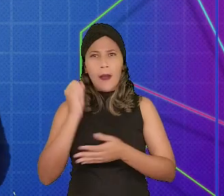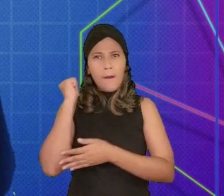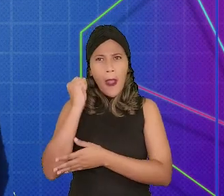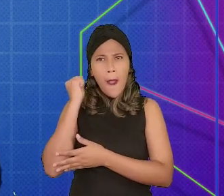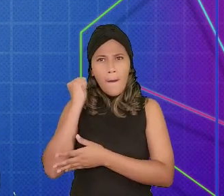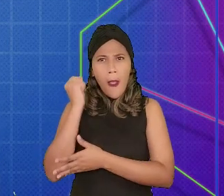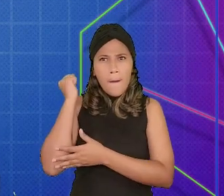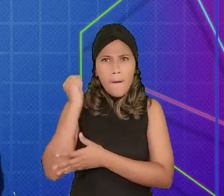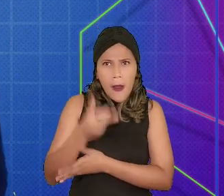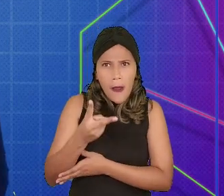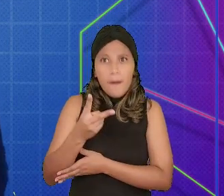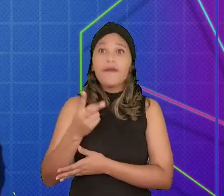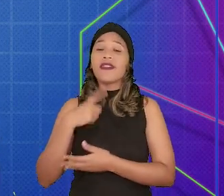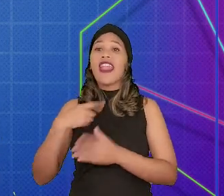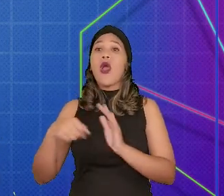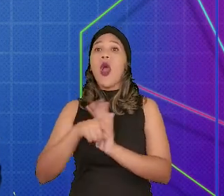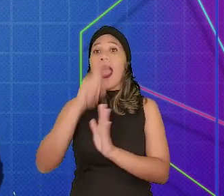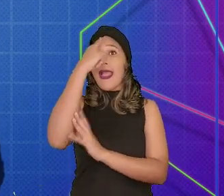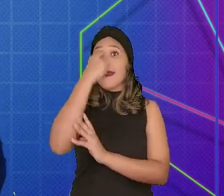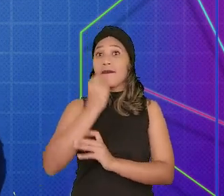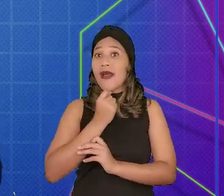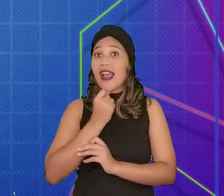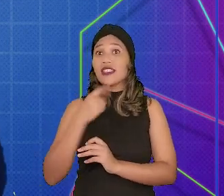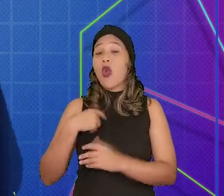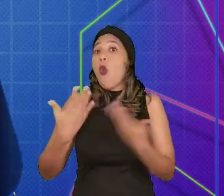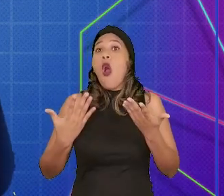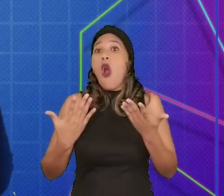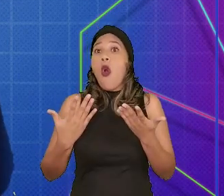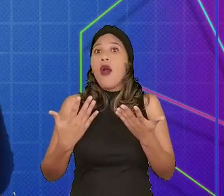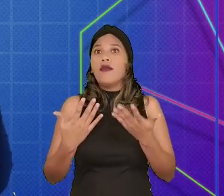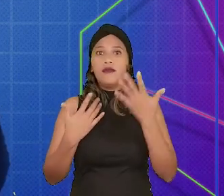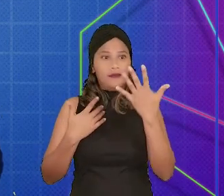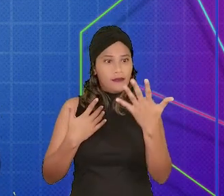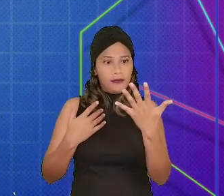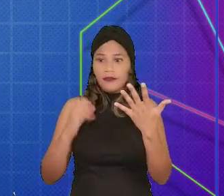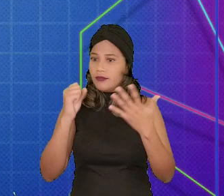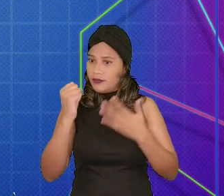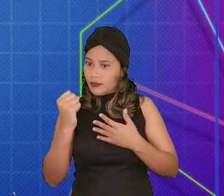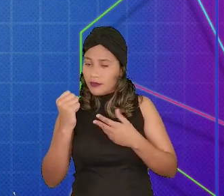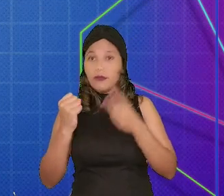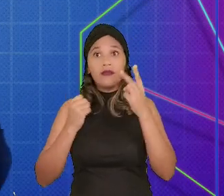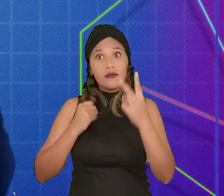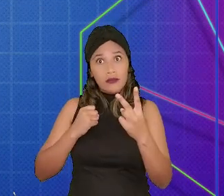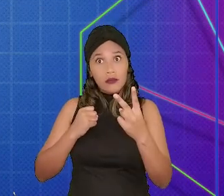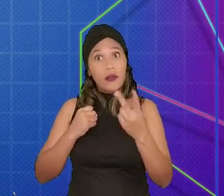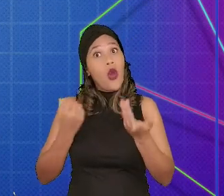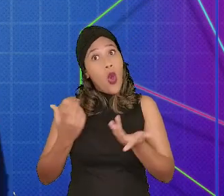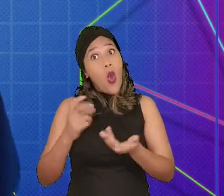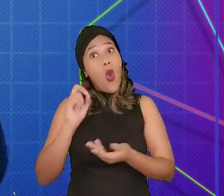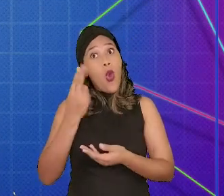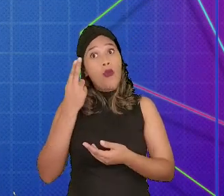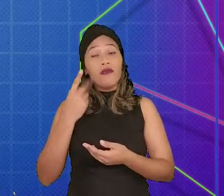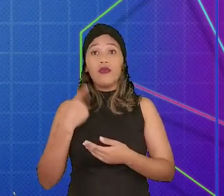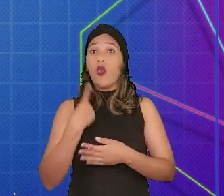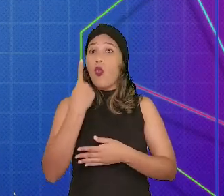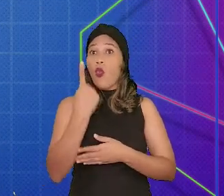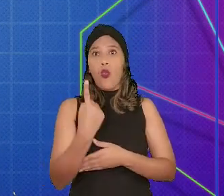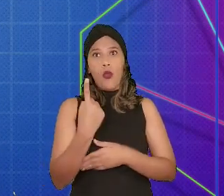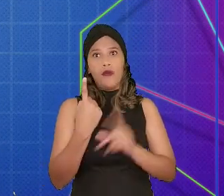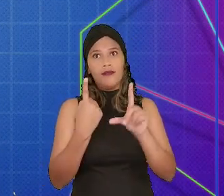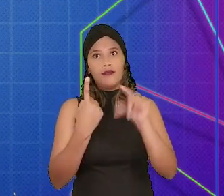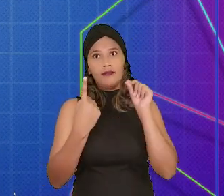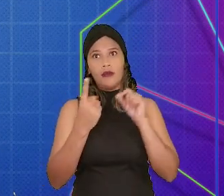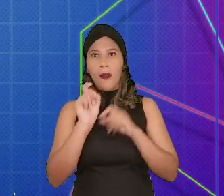Jokenpô, cada elemento possui uma imagem que indica qual é. O jogador ou jogadora escolhe